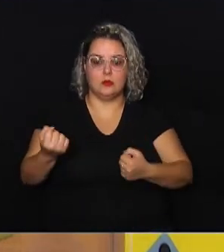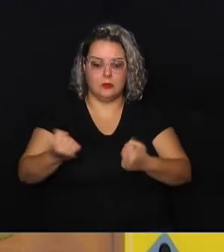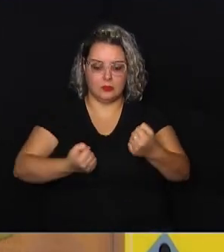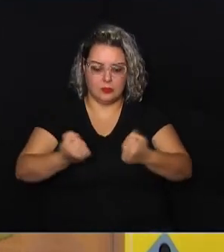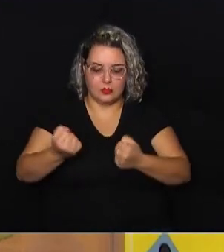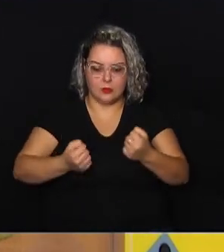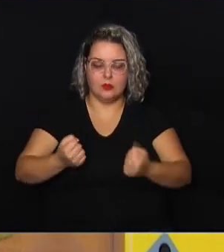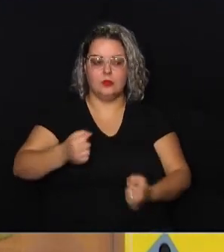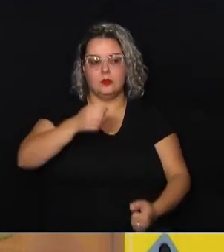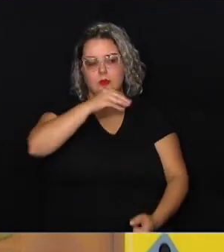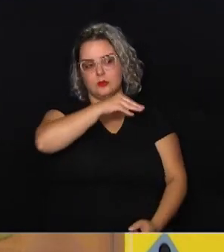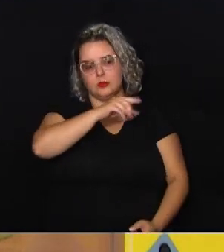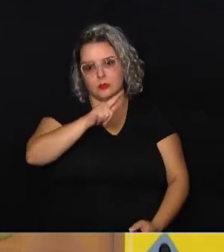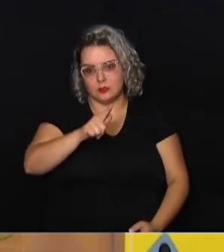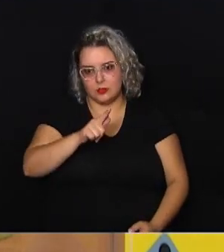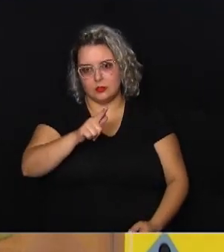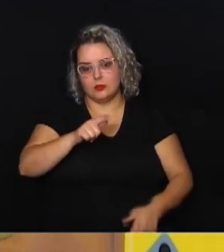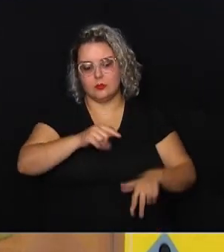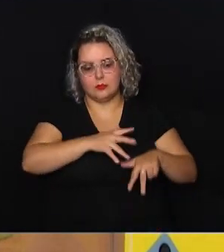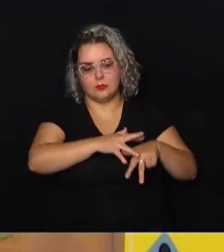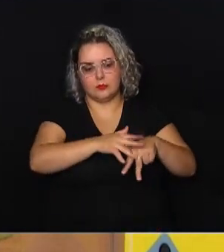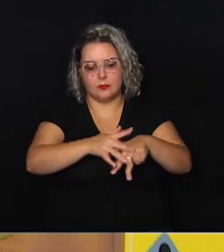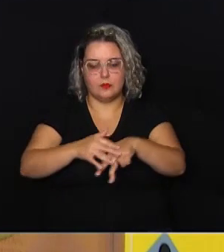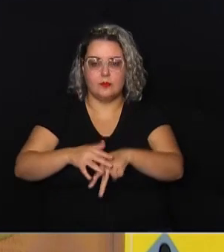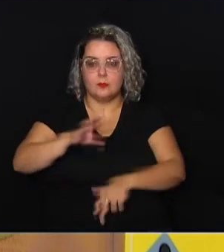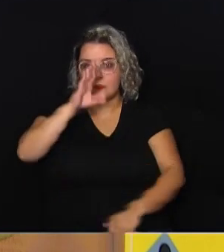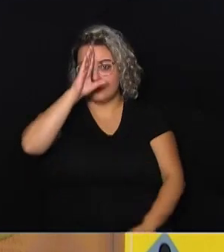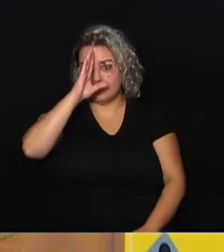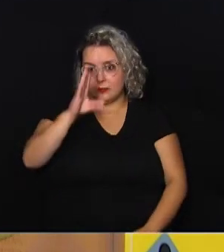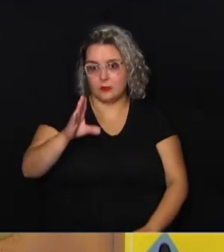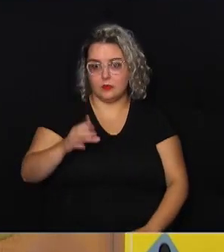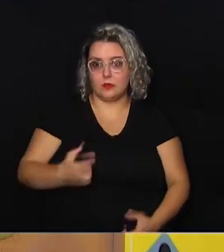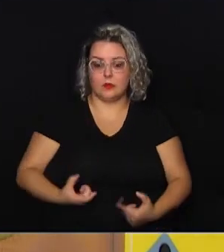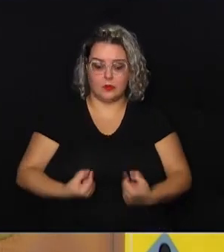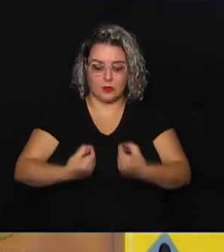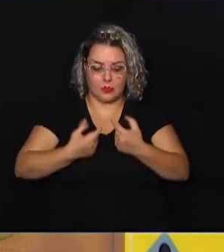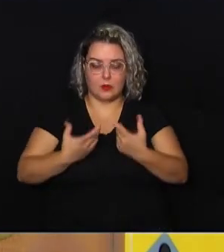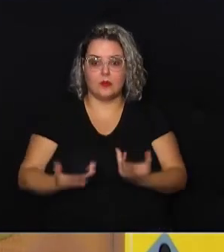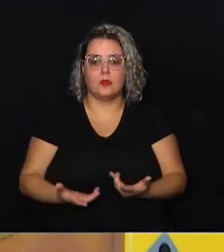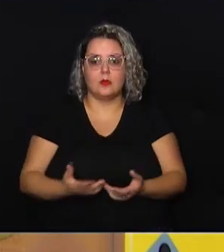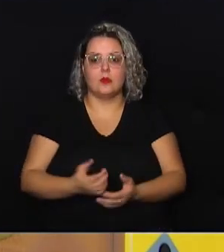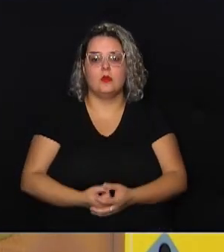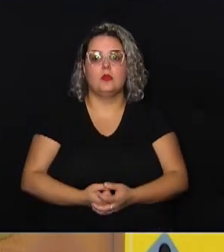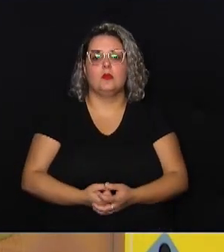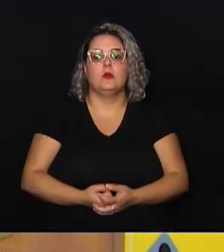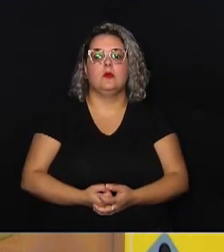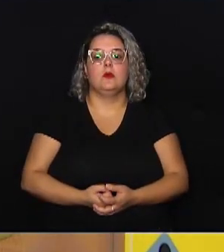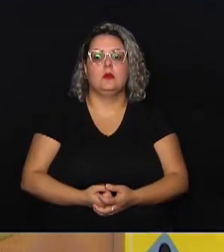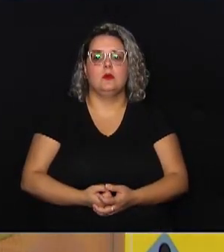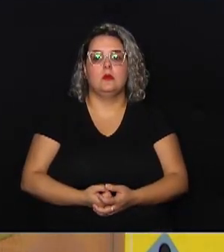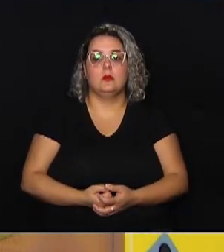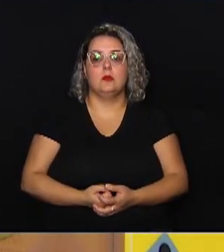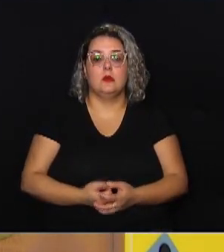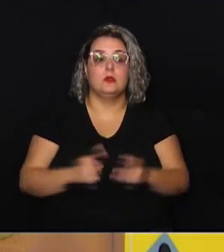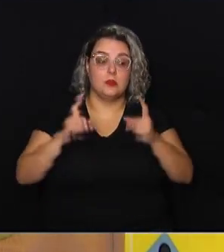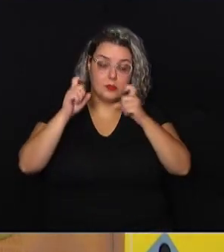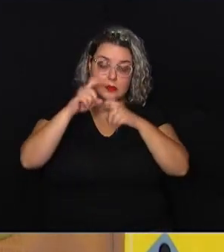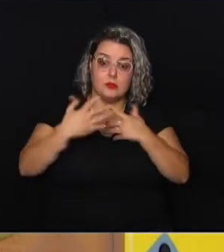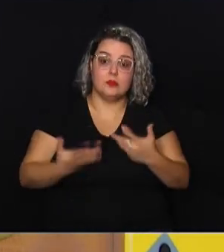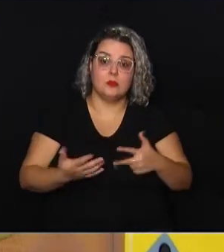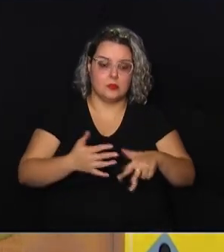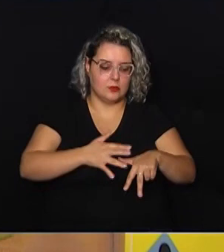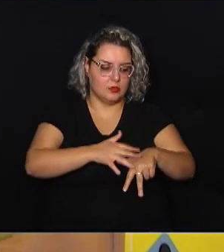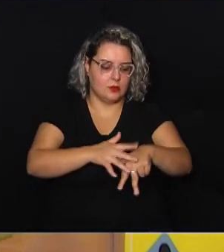Mário Gatti para os pacientes, principalmente na área da oncologia, que é uma situação meio crítica, e de pacientes ali que